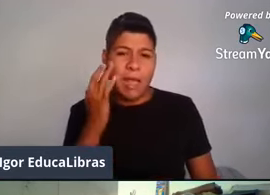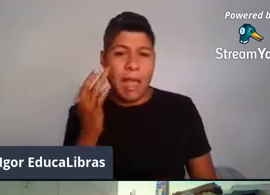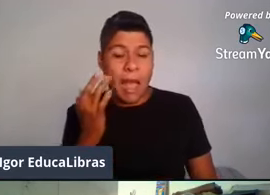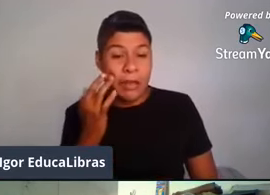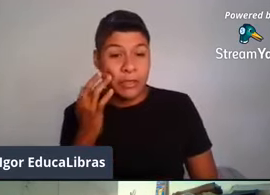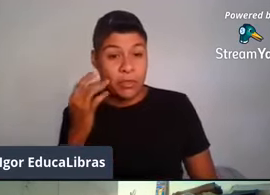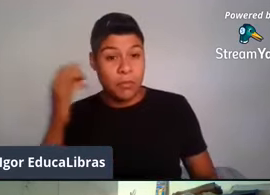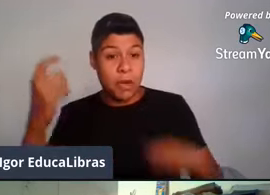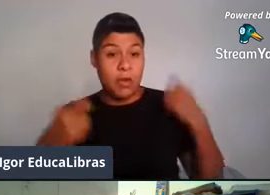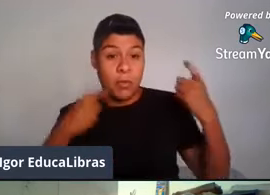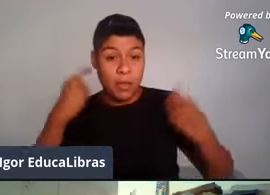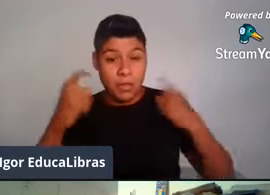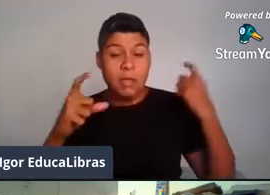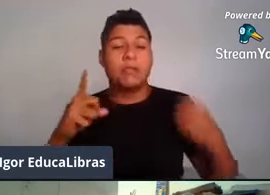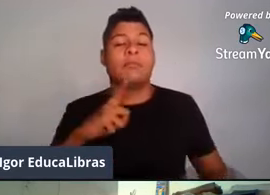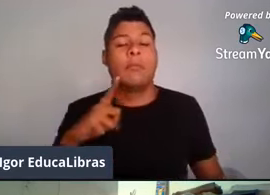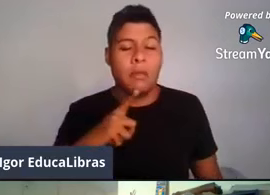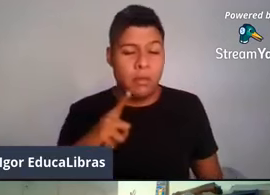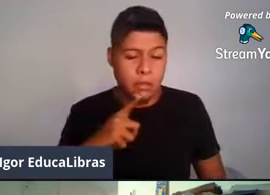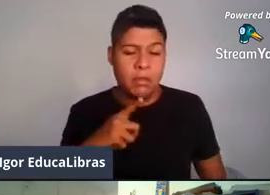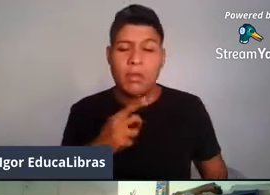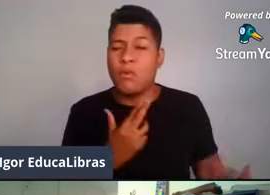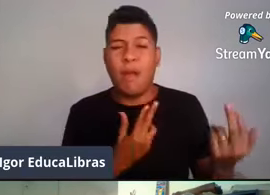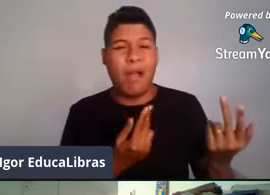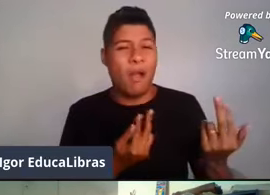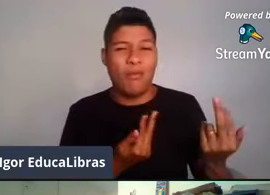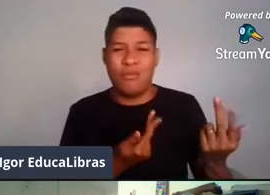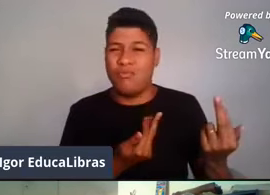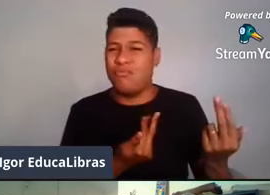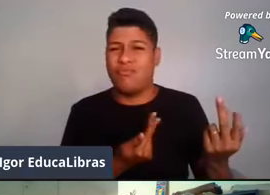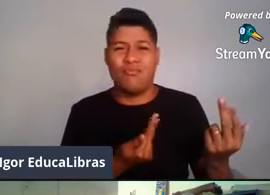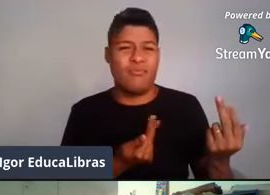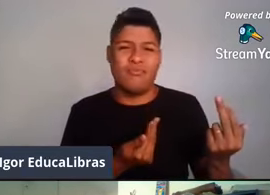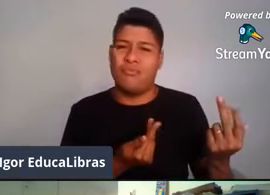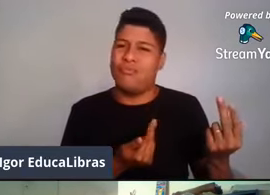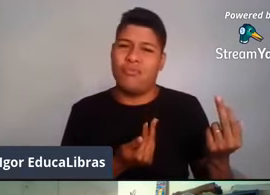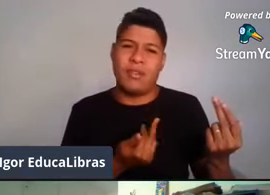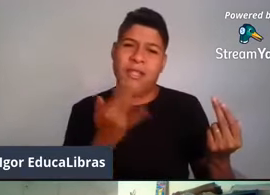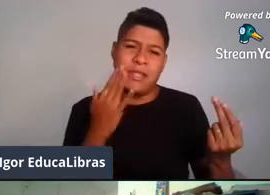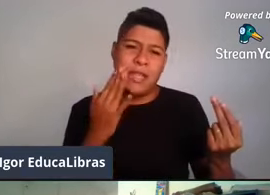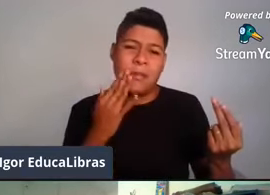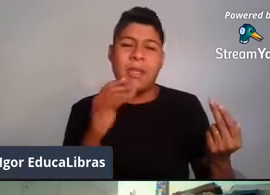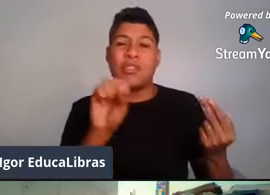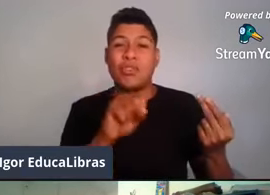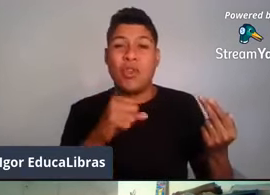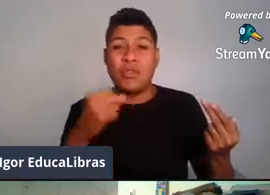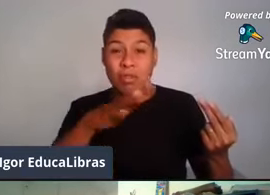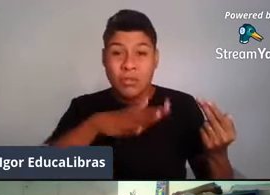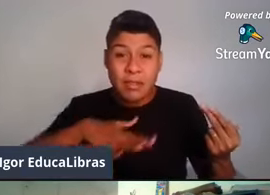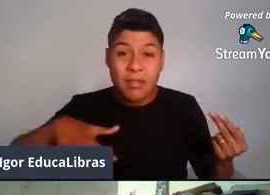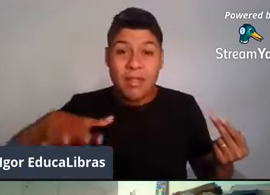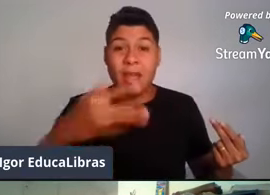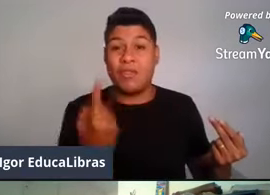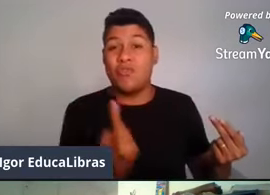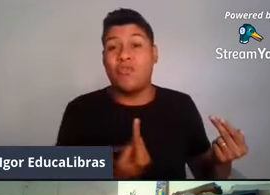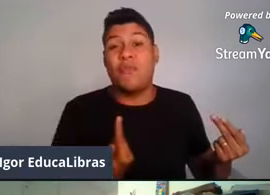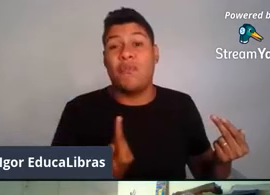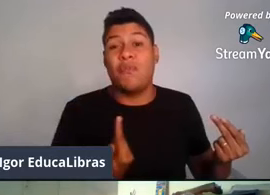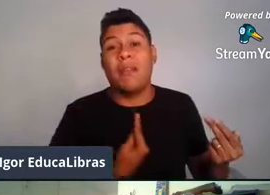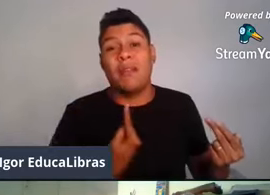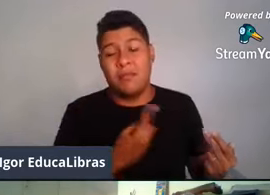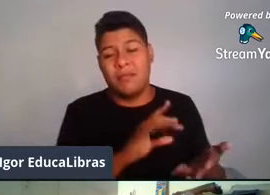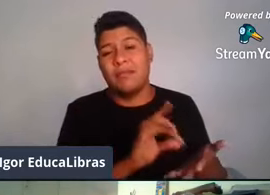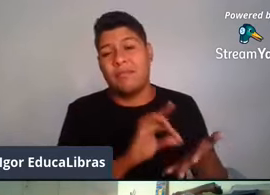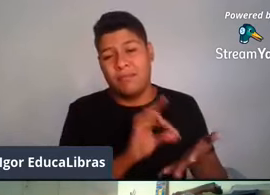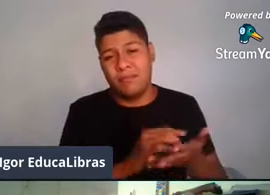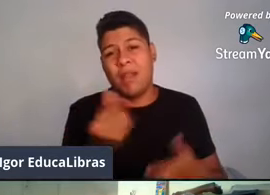preocupação eu tenho tido também de uma forma geral. Eu estou vendo que a sociedade está muito individualista, e isso realmente